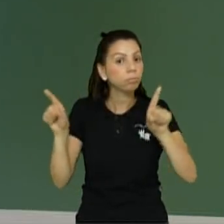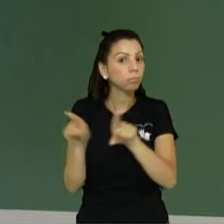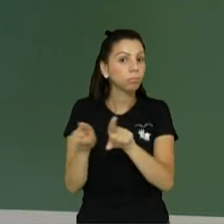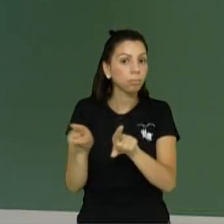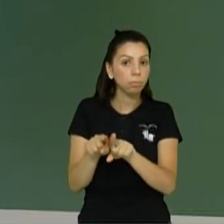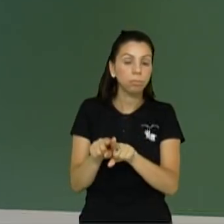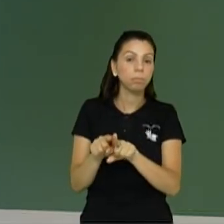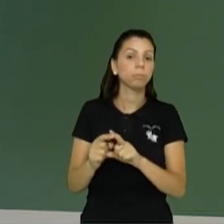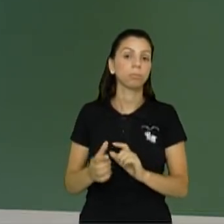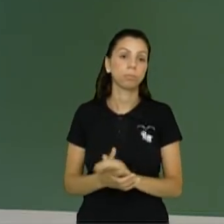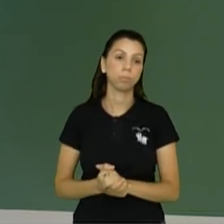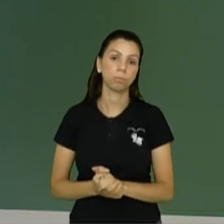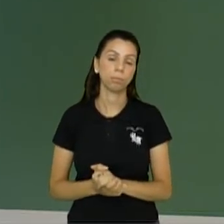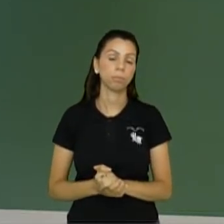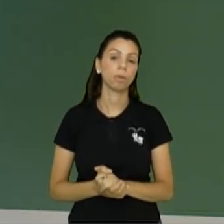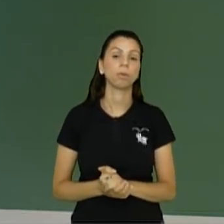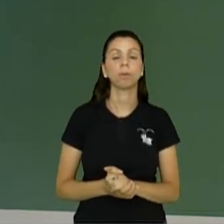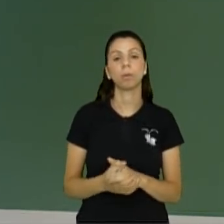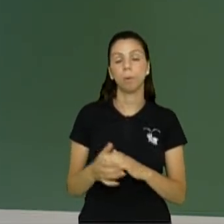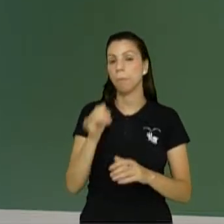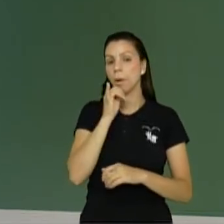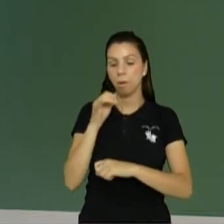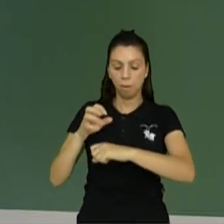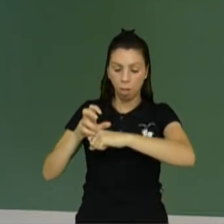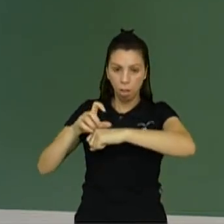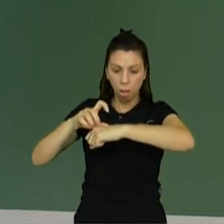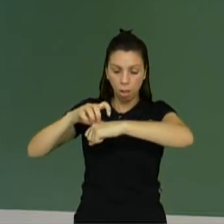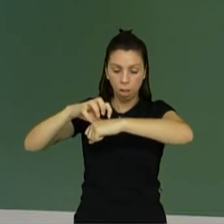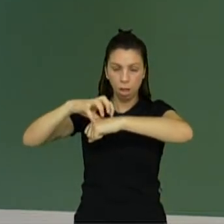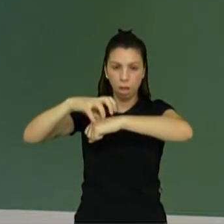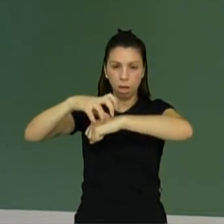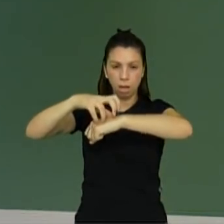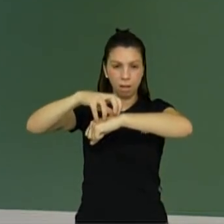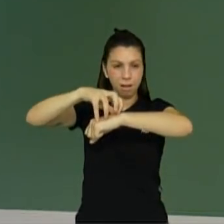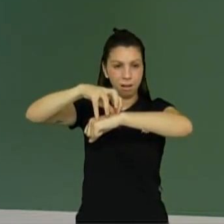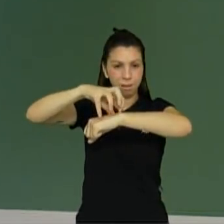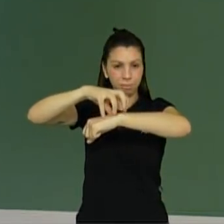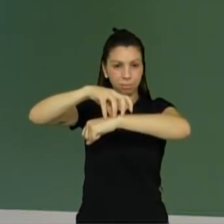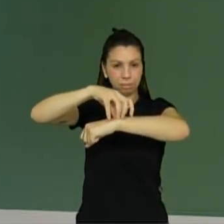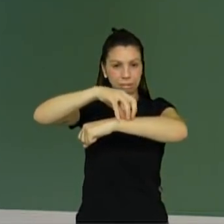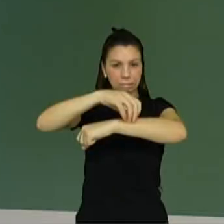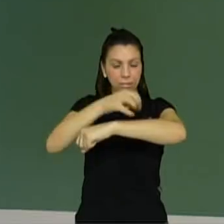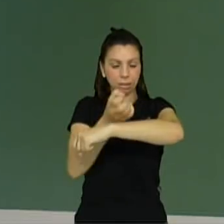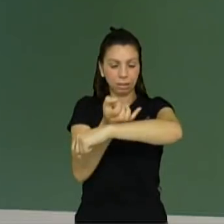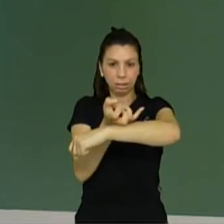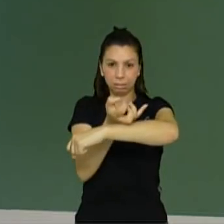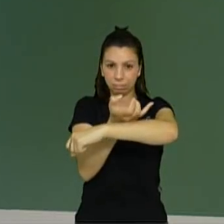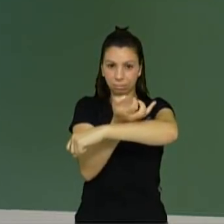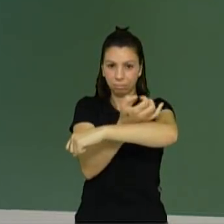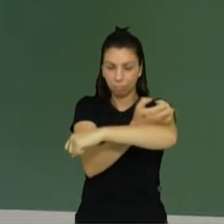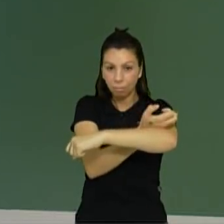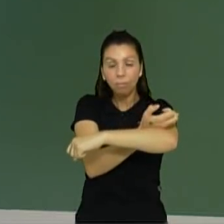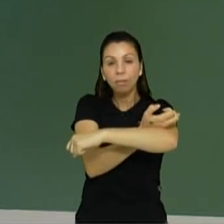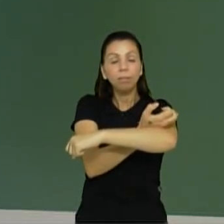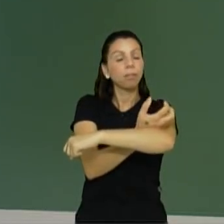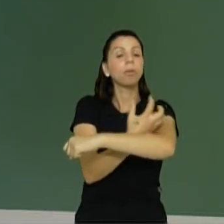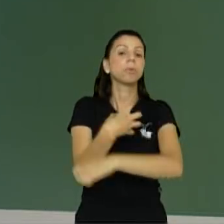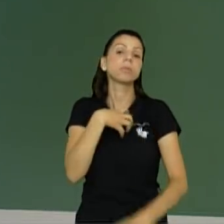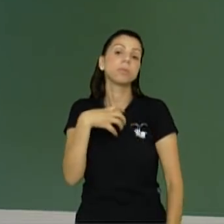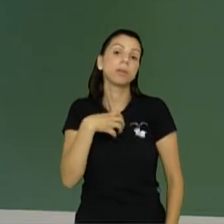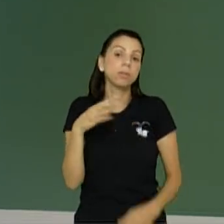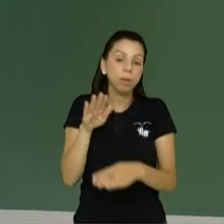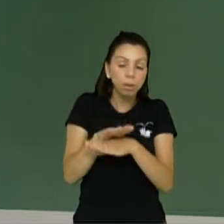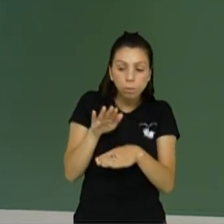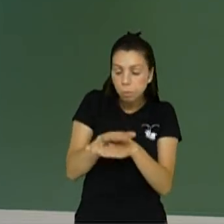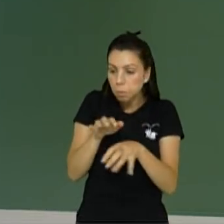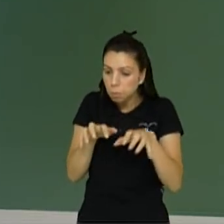nos crustáceos. Quando a gente viu aquela aranha que estava aqui no nosso estúdio, que ela tinha vários pelos no corpo, são pelos sensitivos que ajudam ela